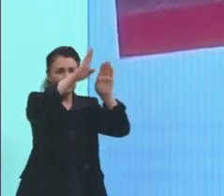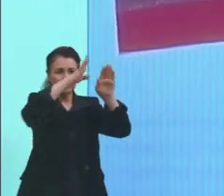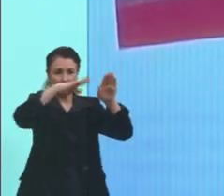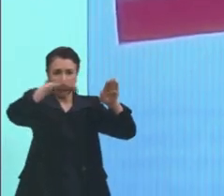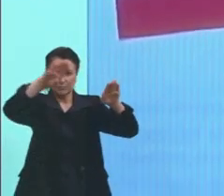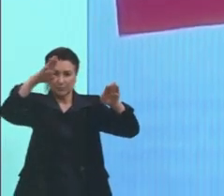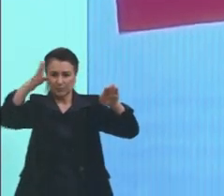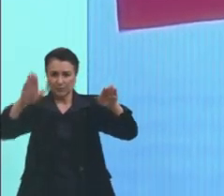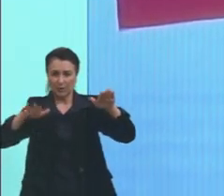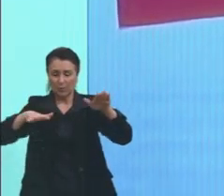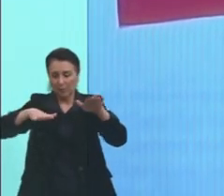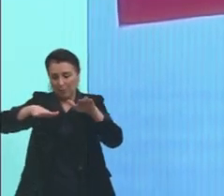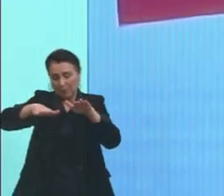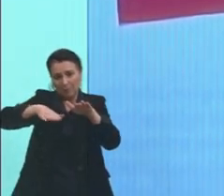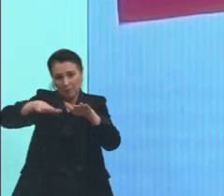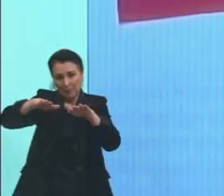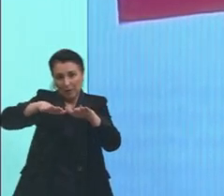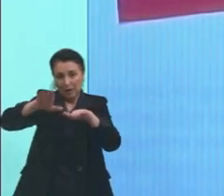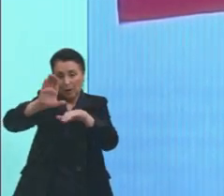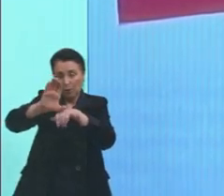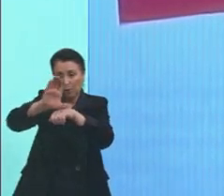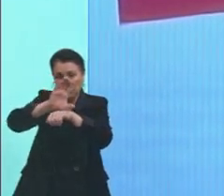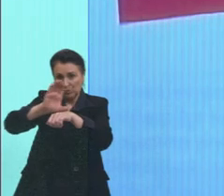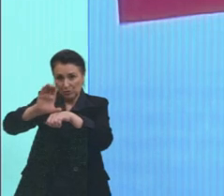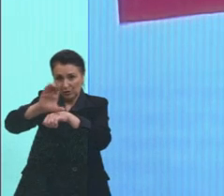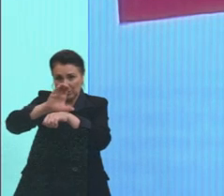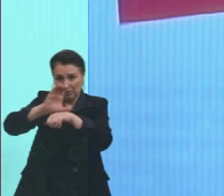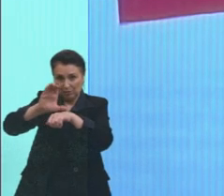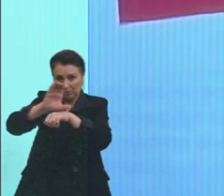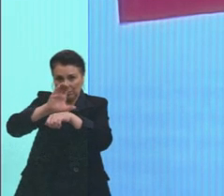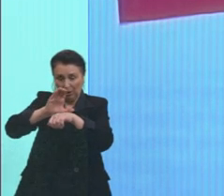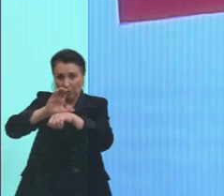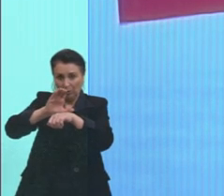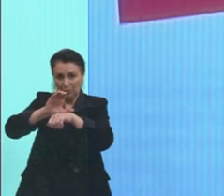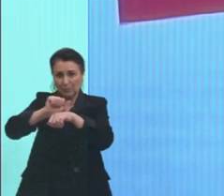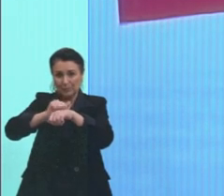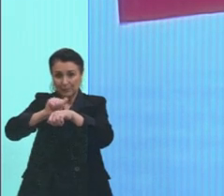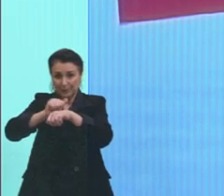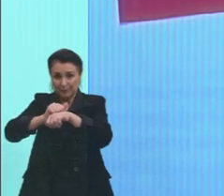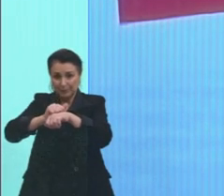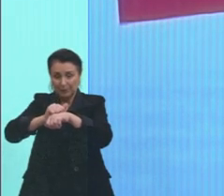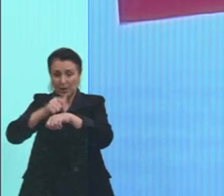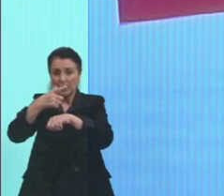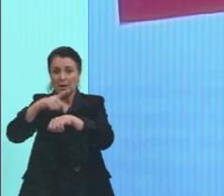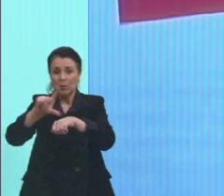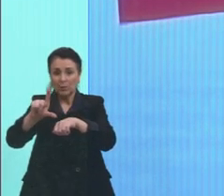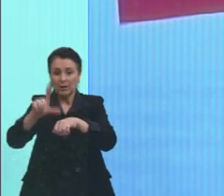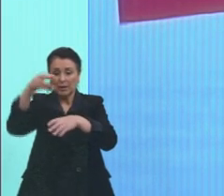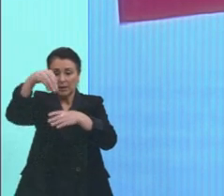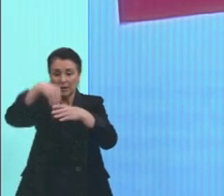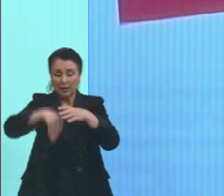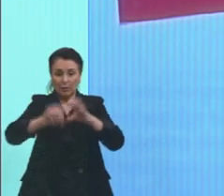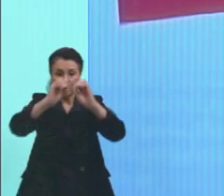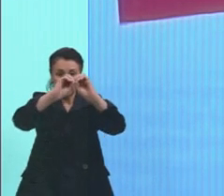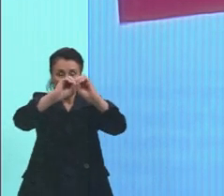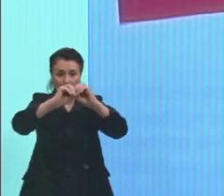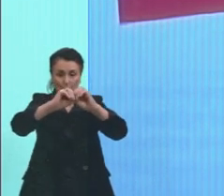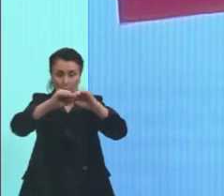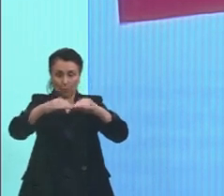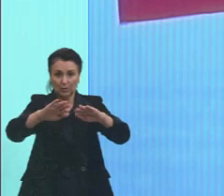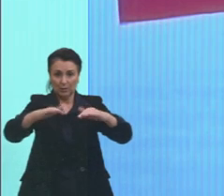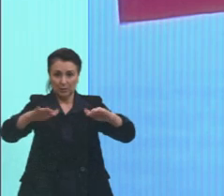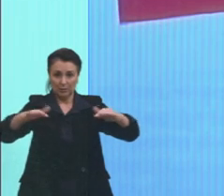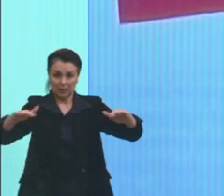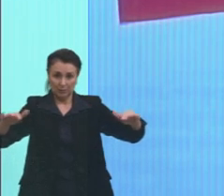Continental na maciça e o mal placa Oceânica certo então